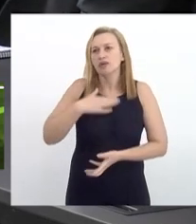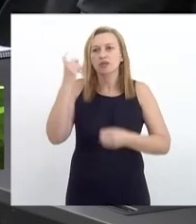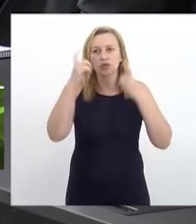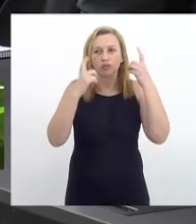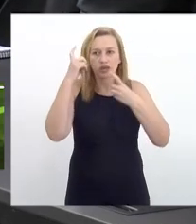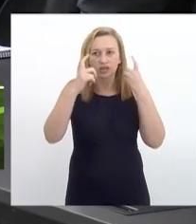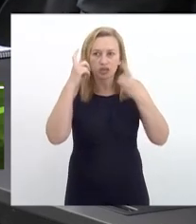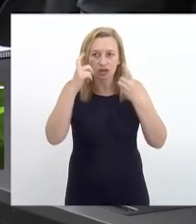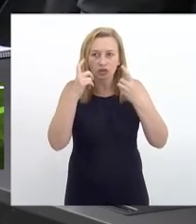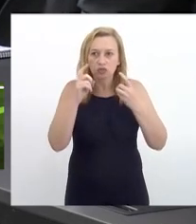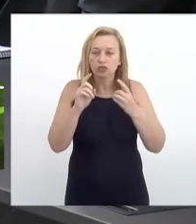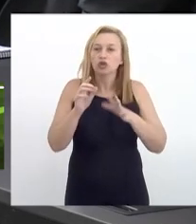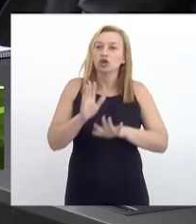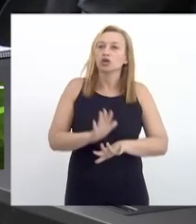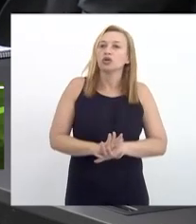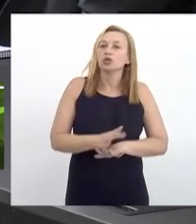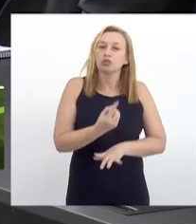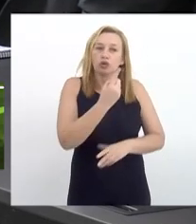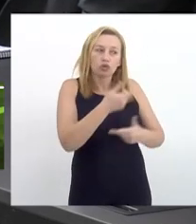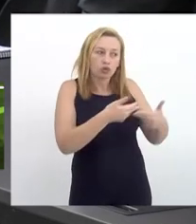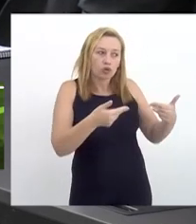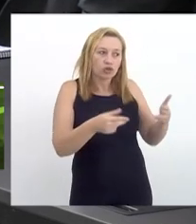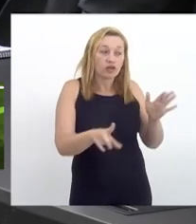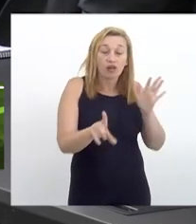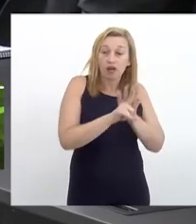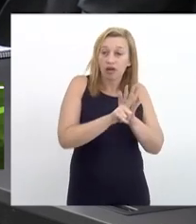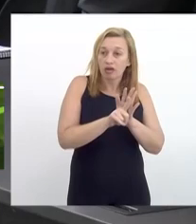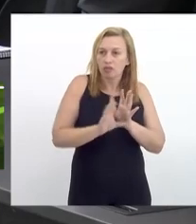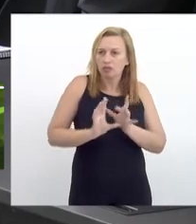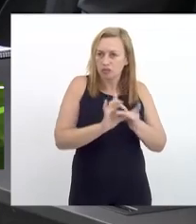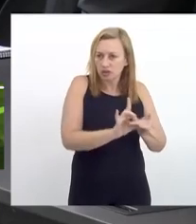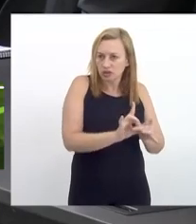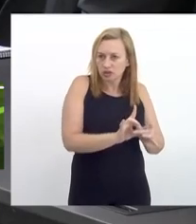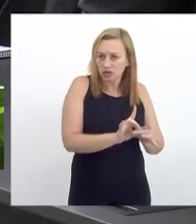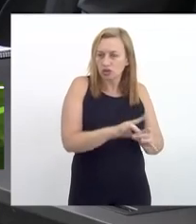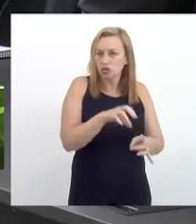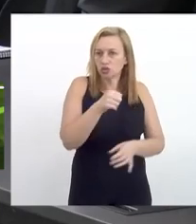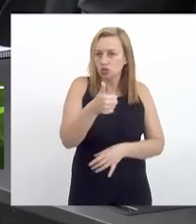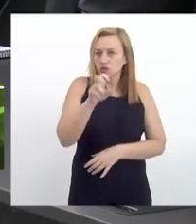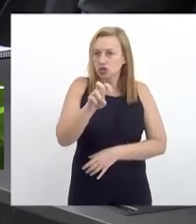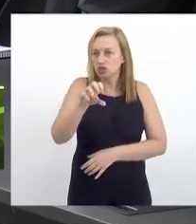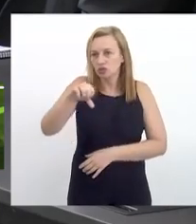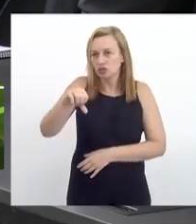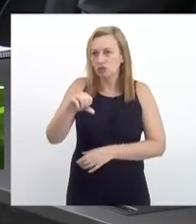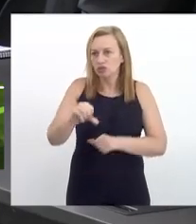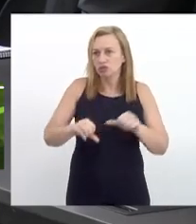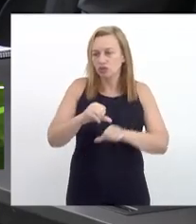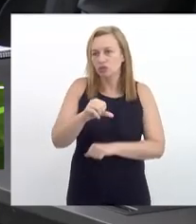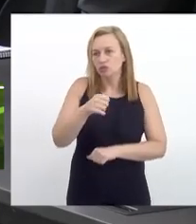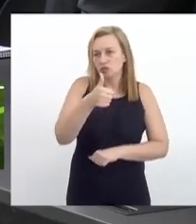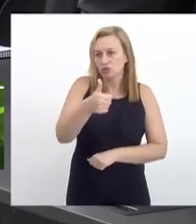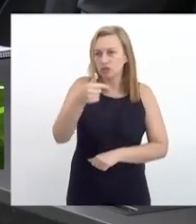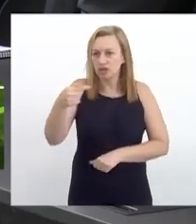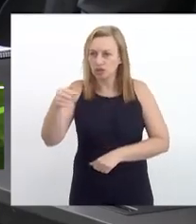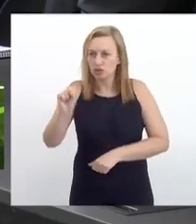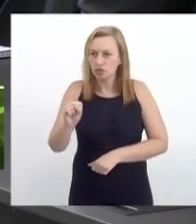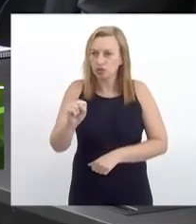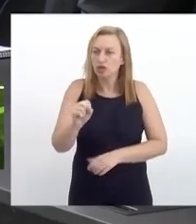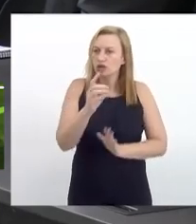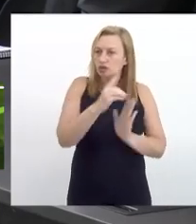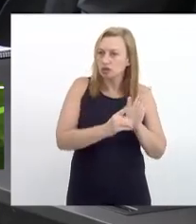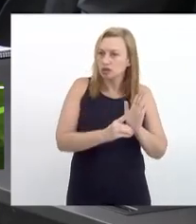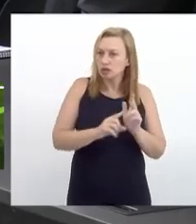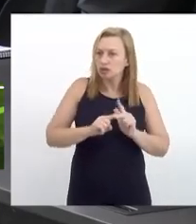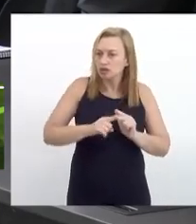porque uma coisa nós estamos falando de uma lei complementar que chegou como 5-9 virou 7-8 que o decreto que